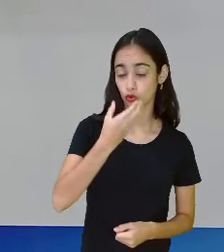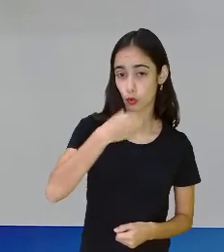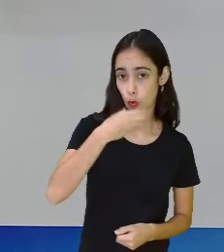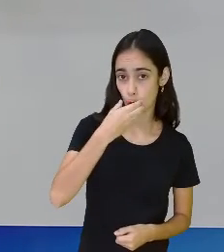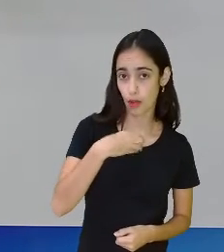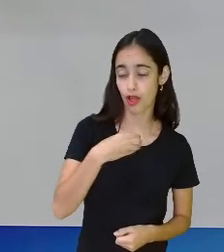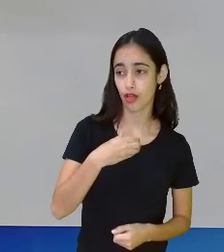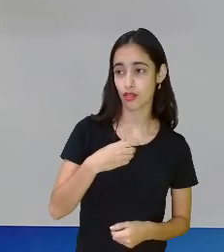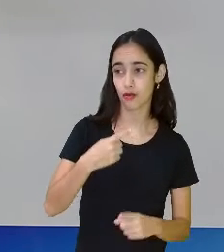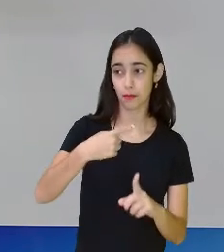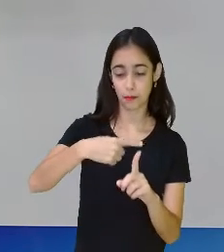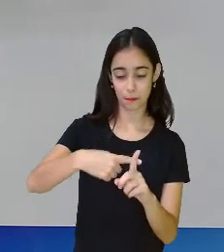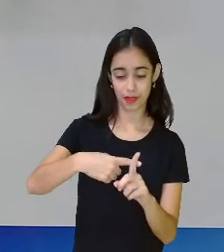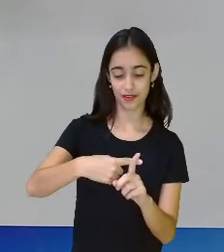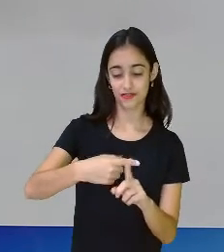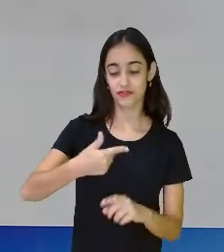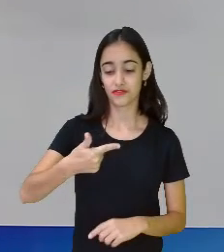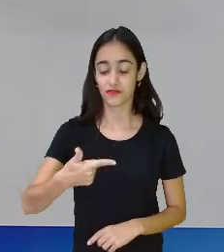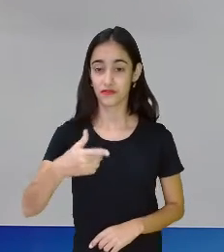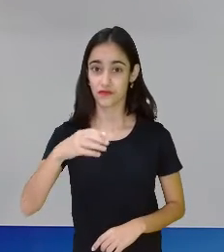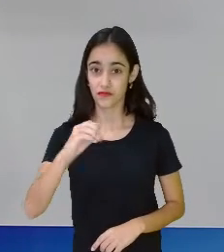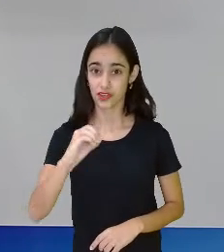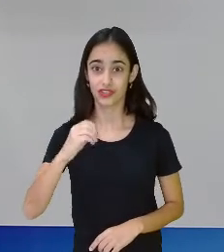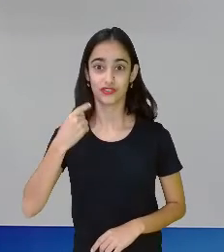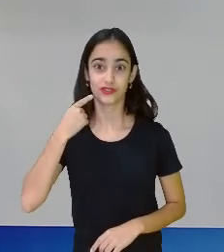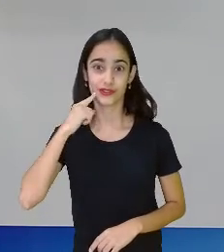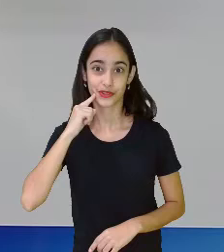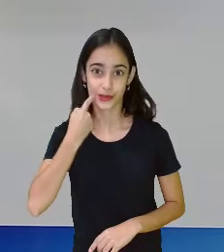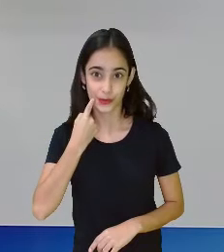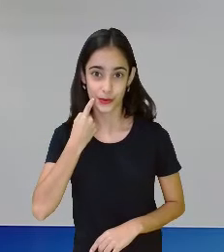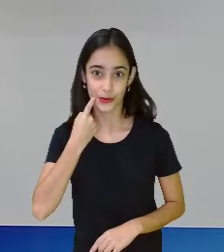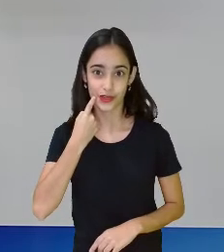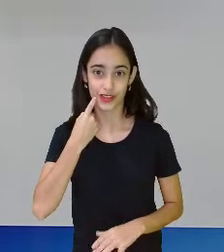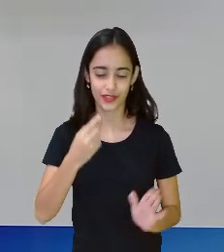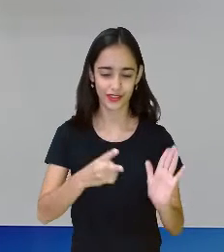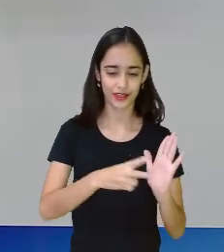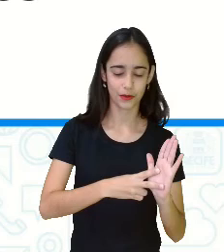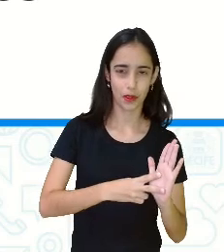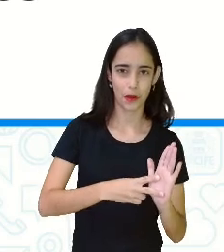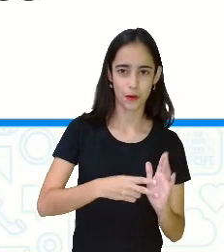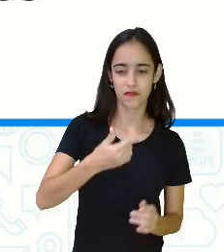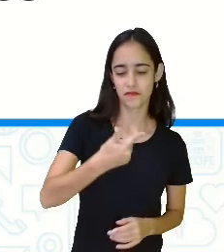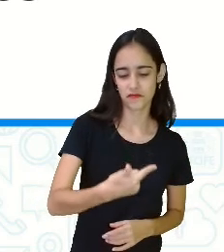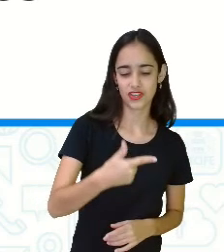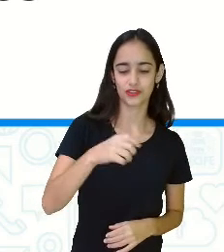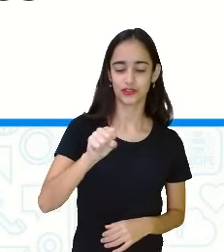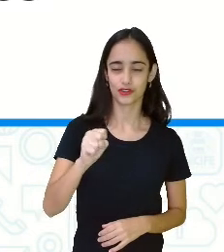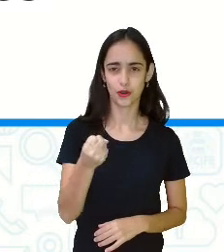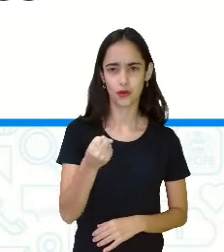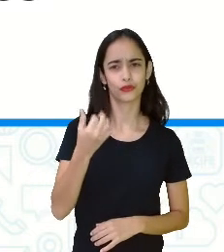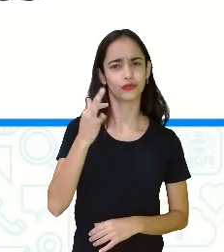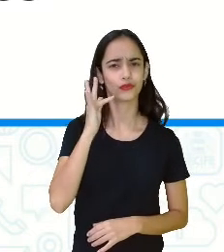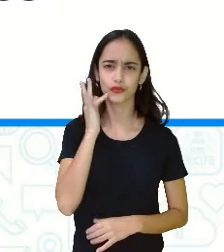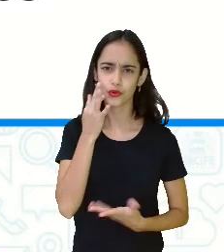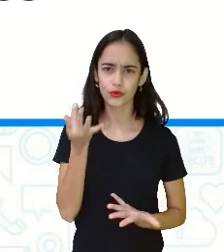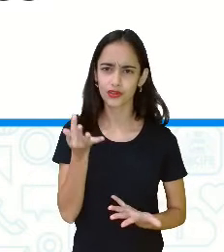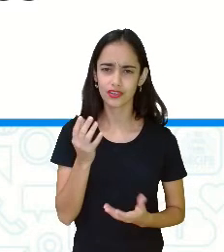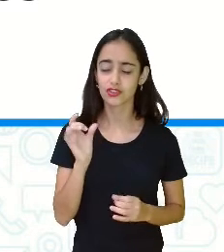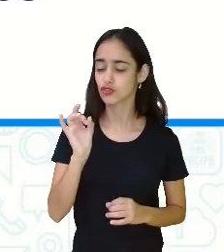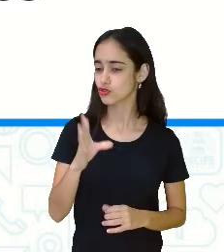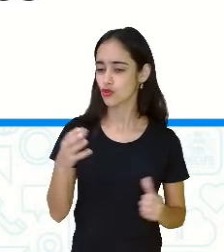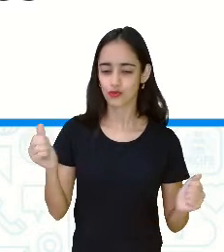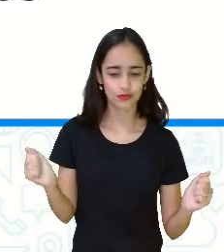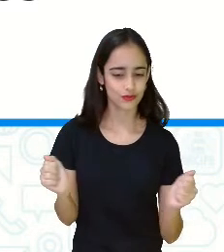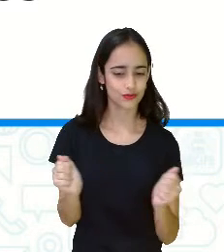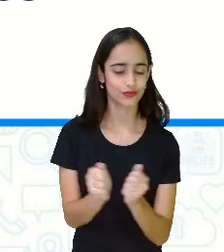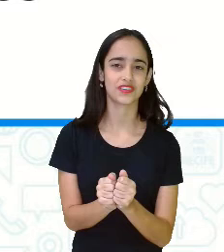20 limões, 28 frutas. Juntar, professora. Sempre que vocês escutarem